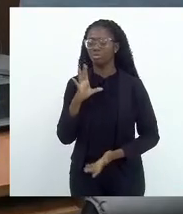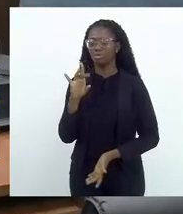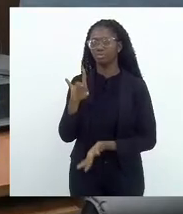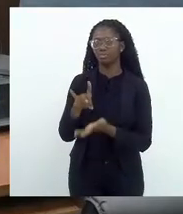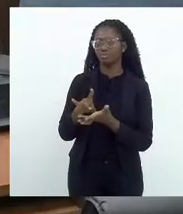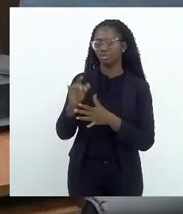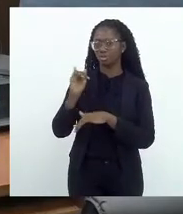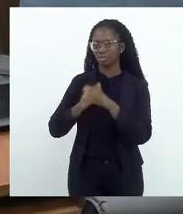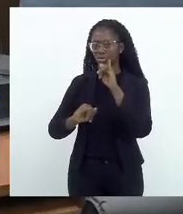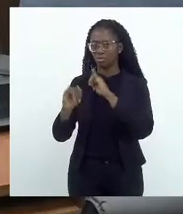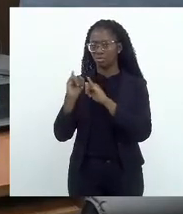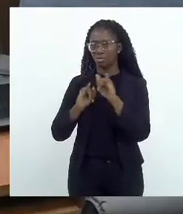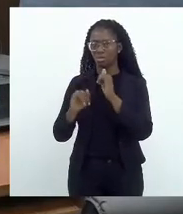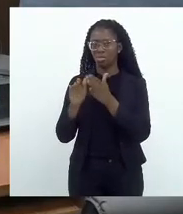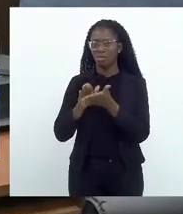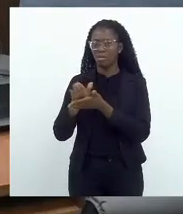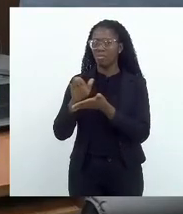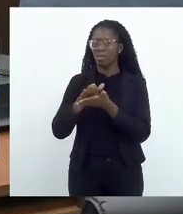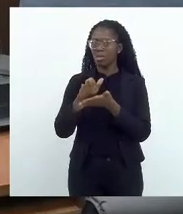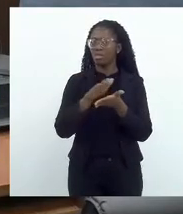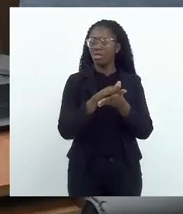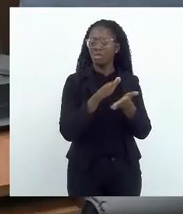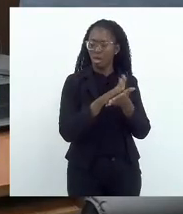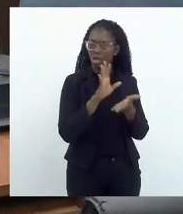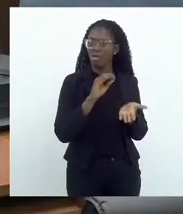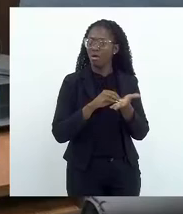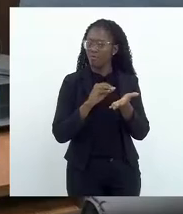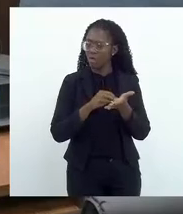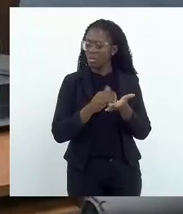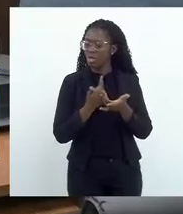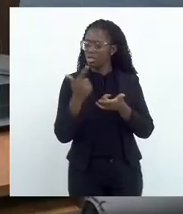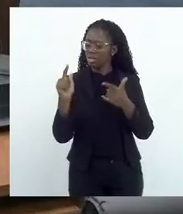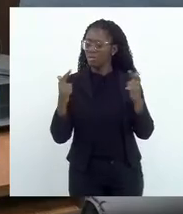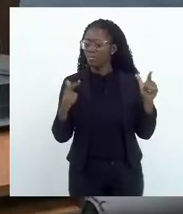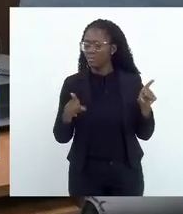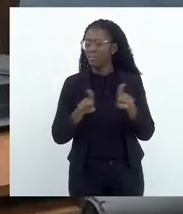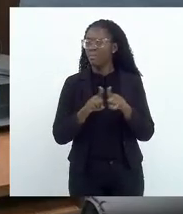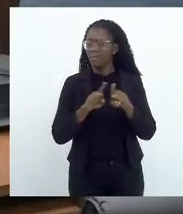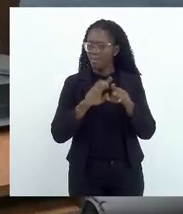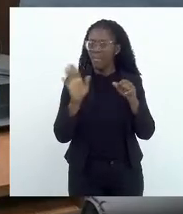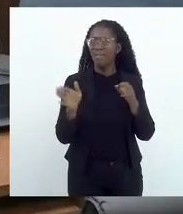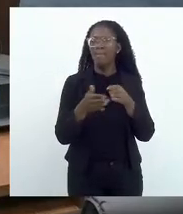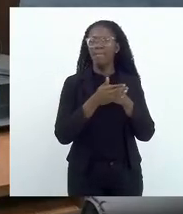os dados publicizados, mas, né,